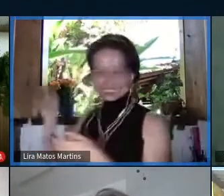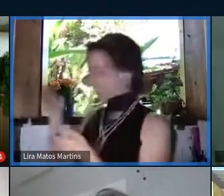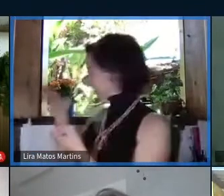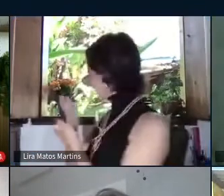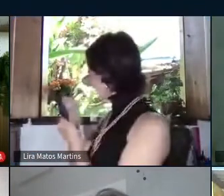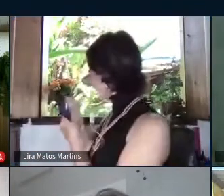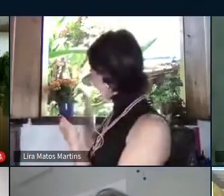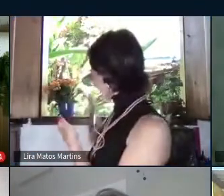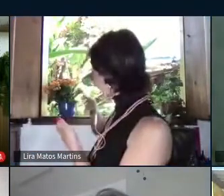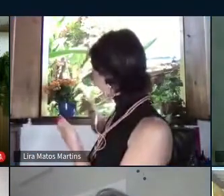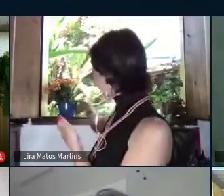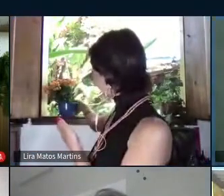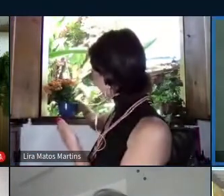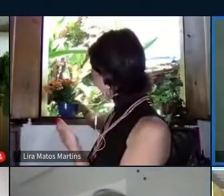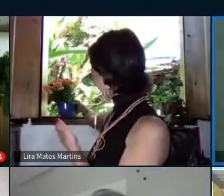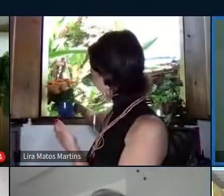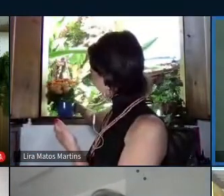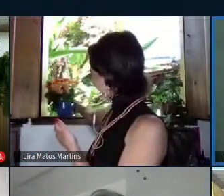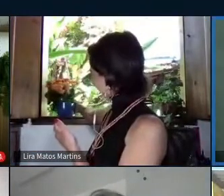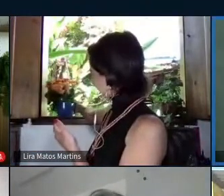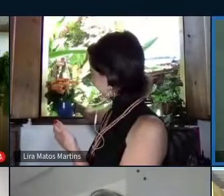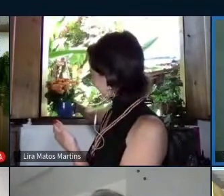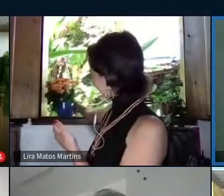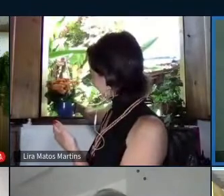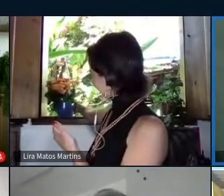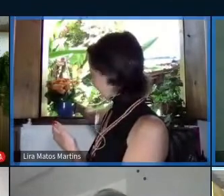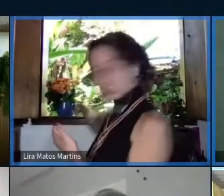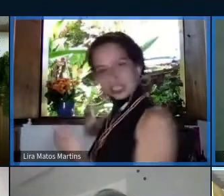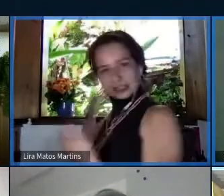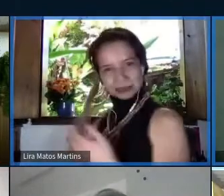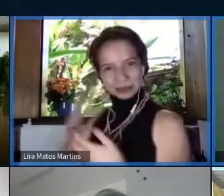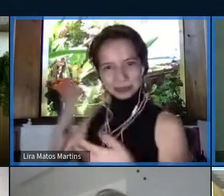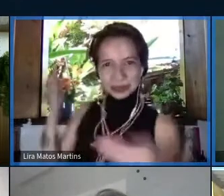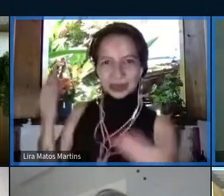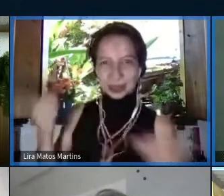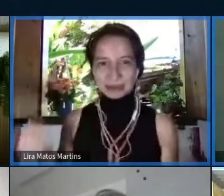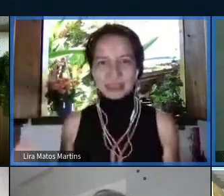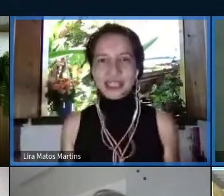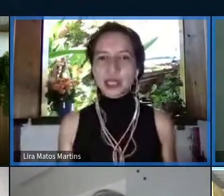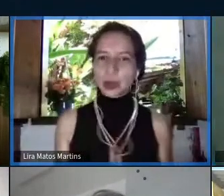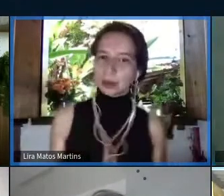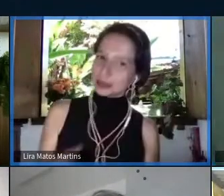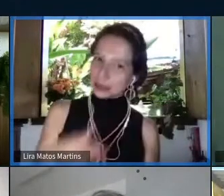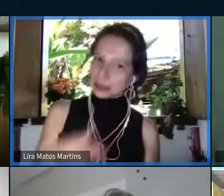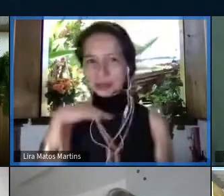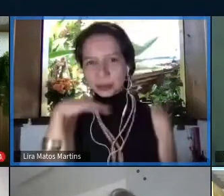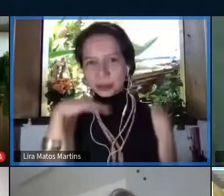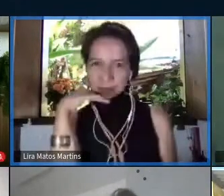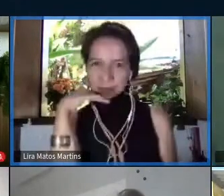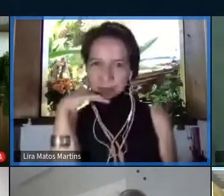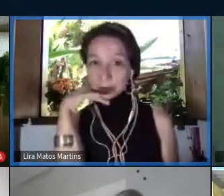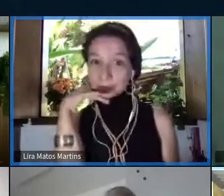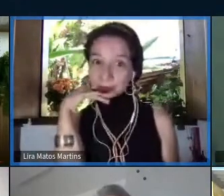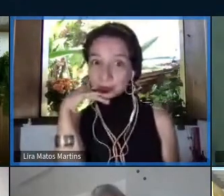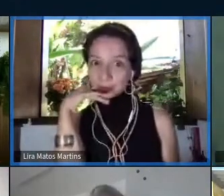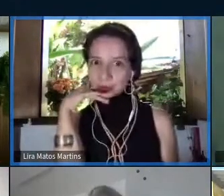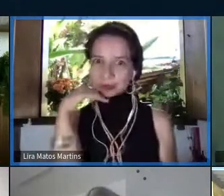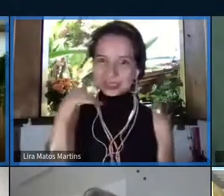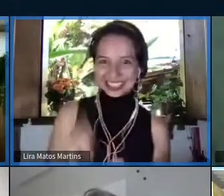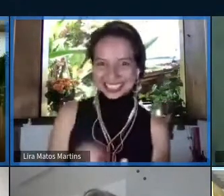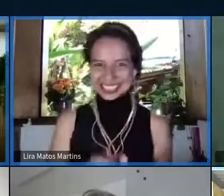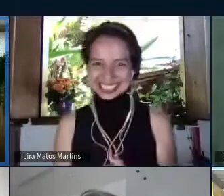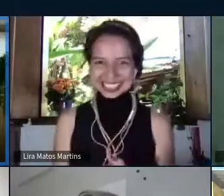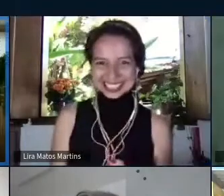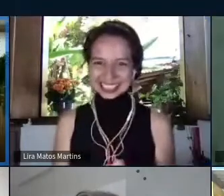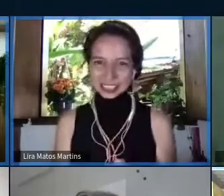Não, ficou linda a apresentação. E você tá onde, Lira? Tá em Pirinópolis? Em Pirinópolis, meu amor.